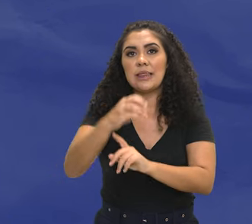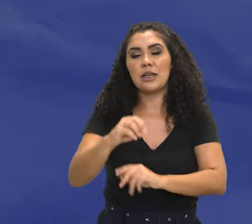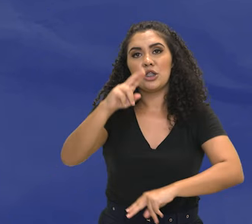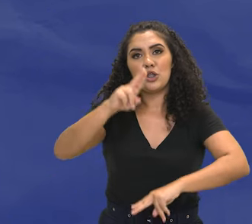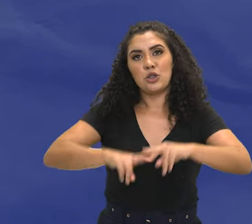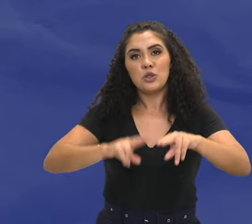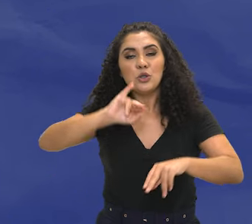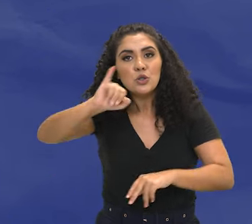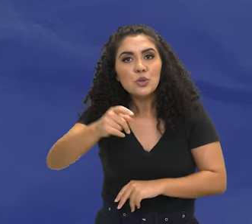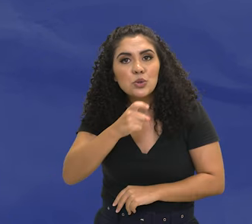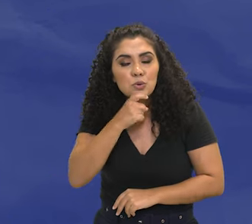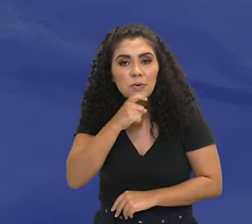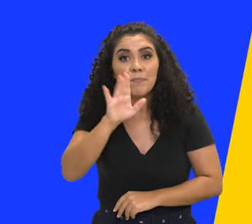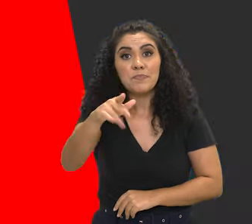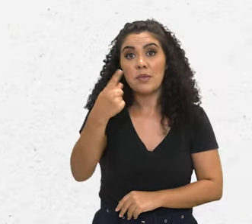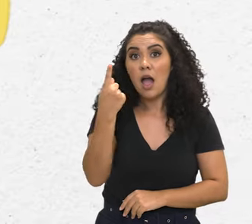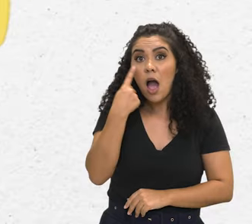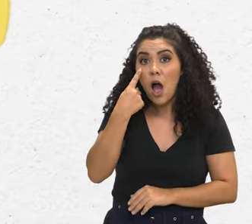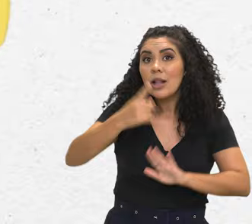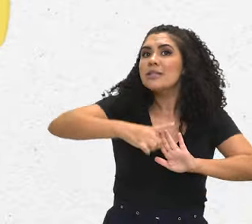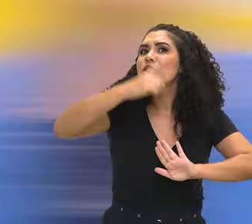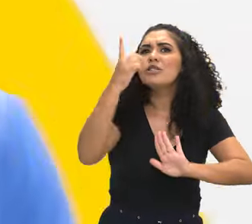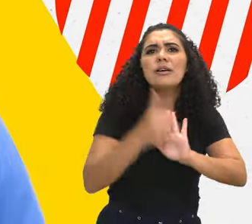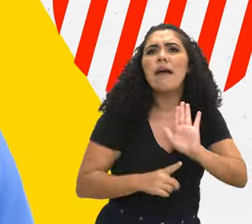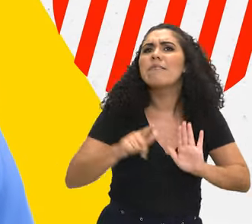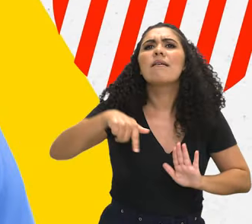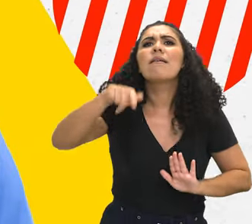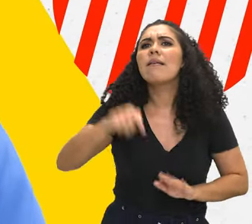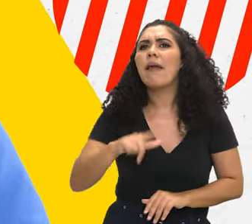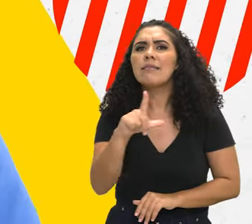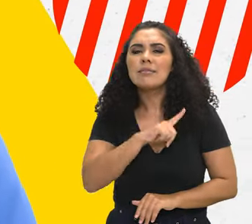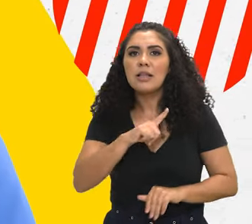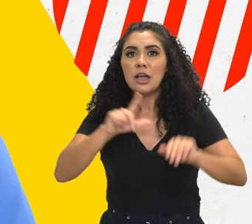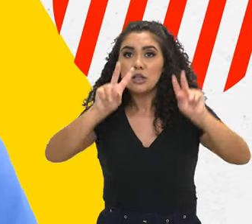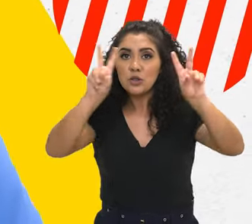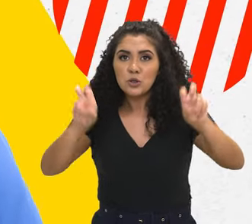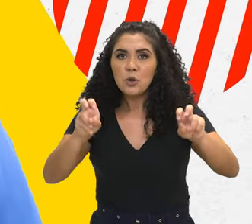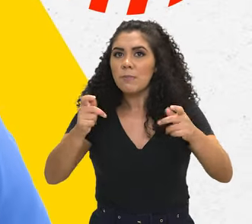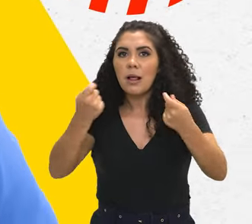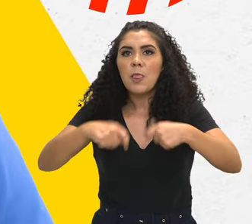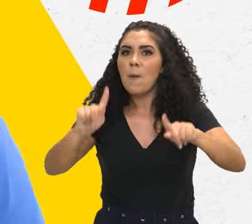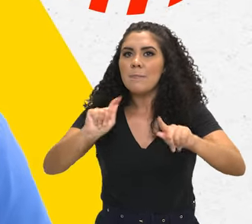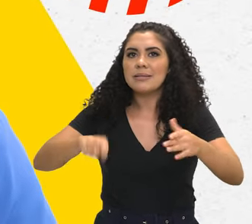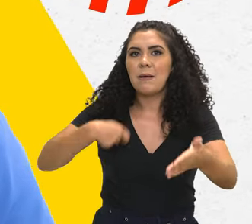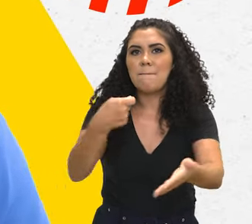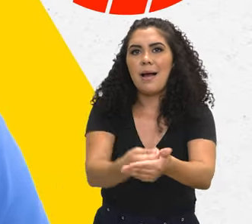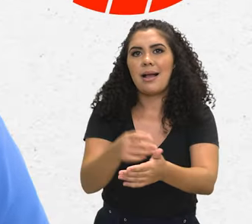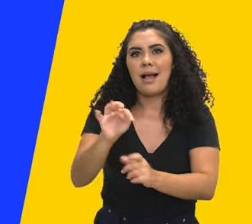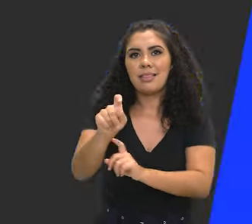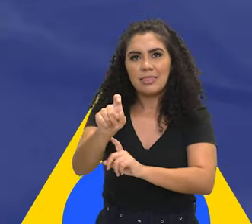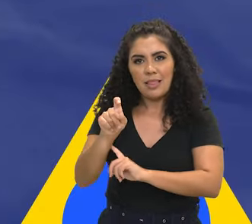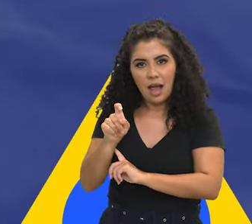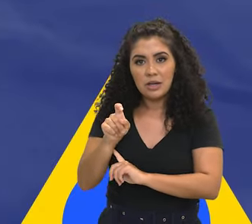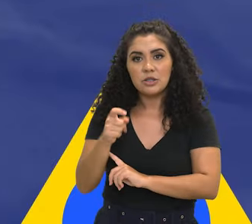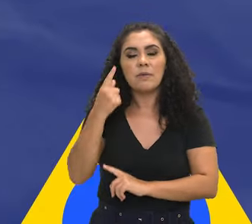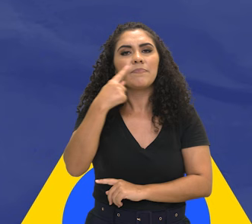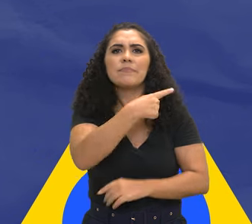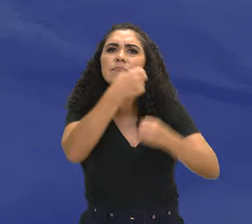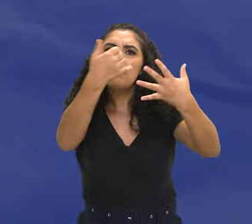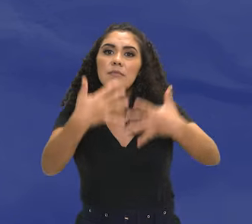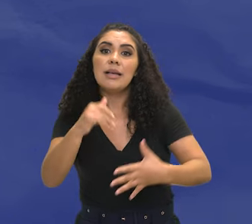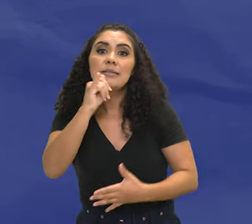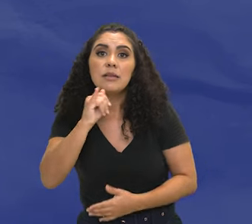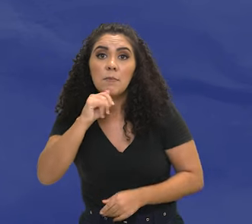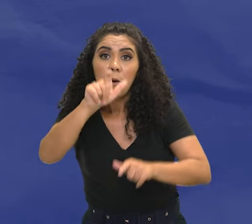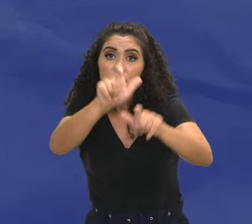sai dia 30 de julho. E veja quem tem direito à isenção da taxa de inscrição para o concurso. Candidatos